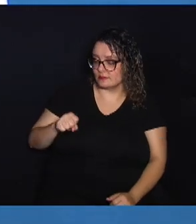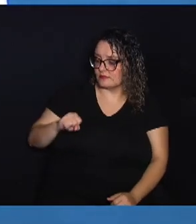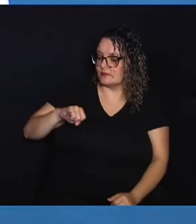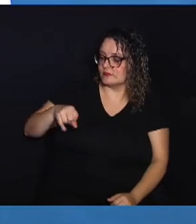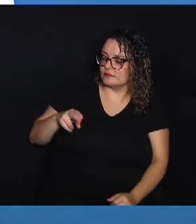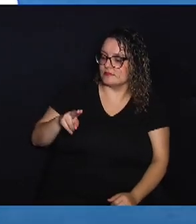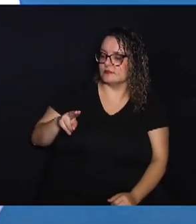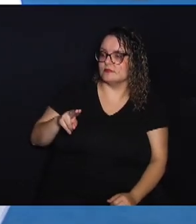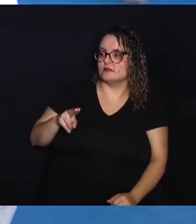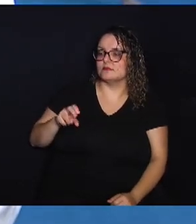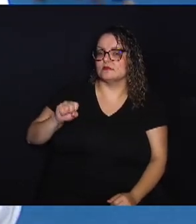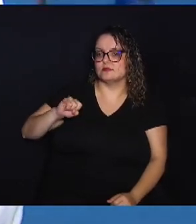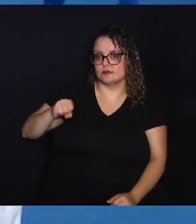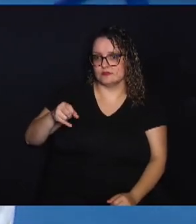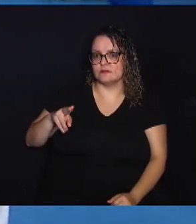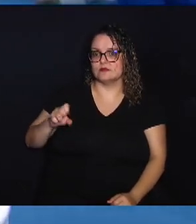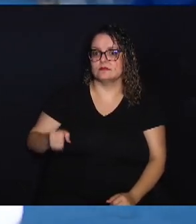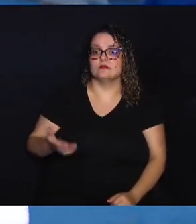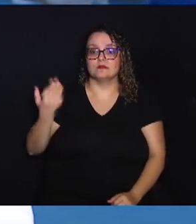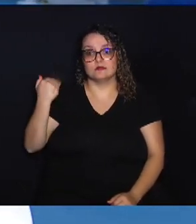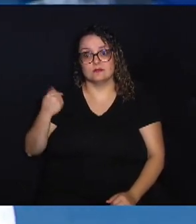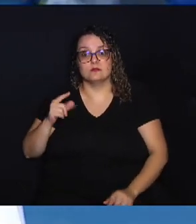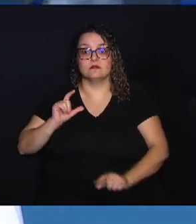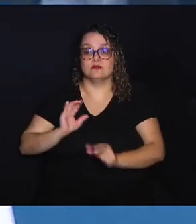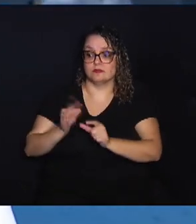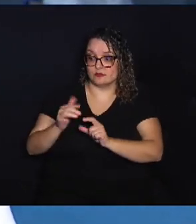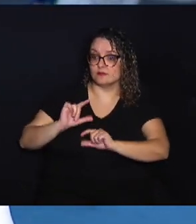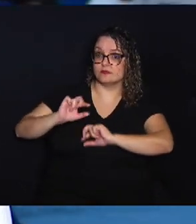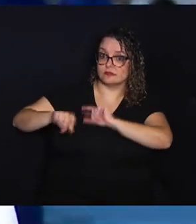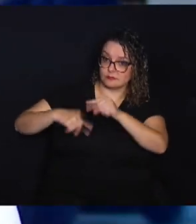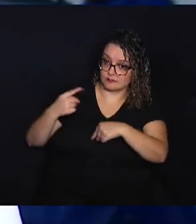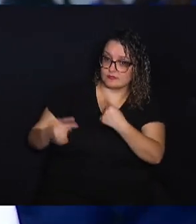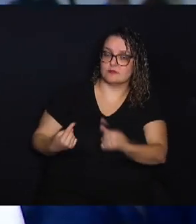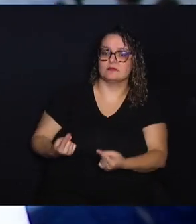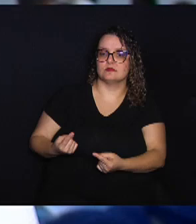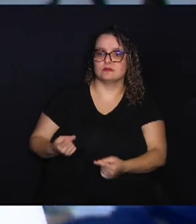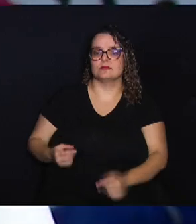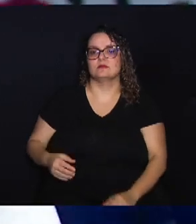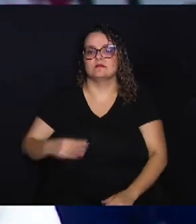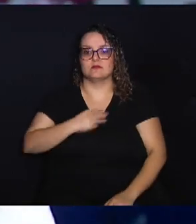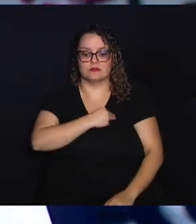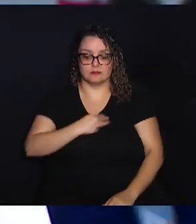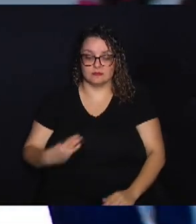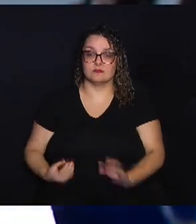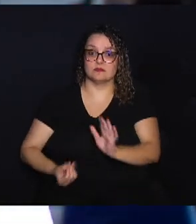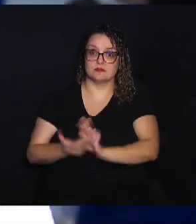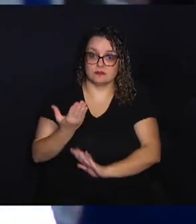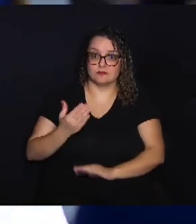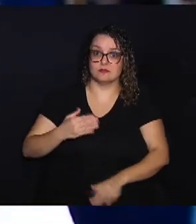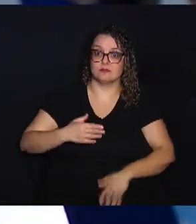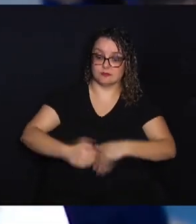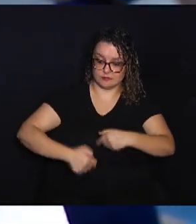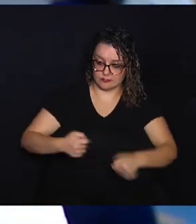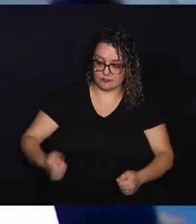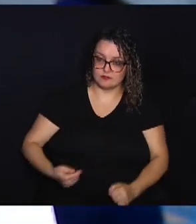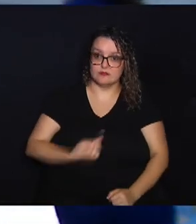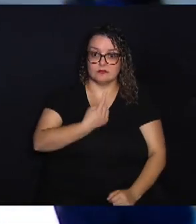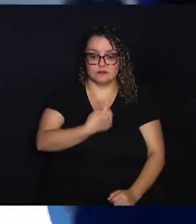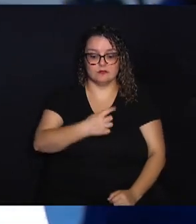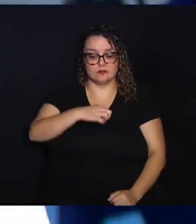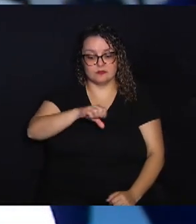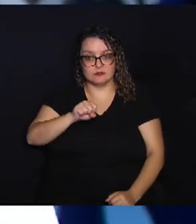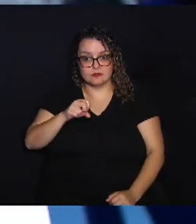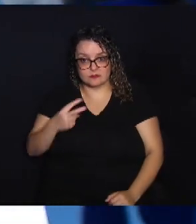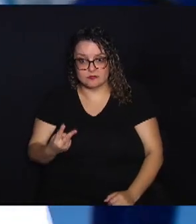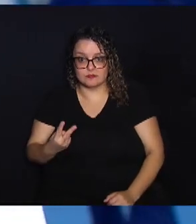mas antigamente era chamado de jujutsu, onde o mestre Jigoro Kano, que foi quem criou o judô em 1882, se inspirou no